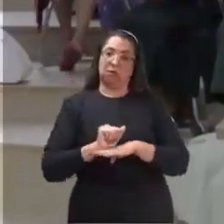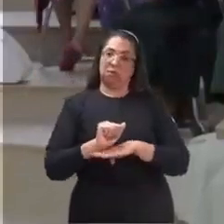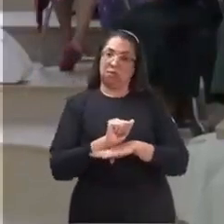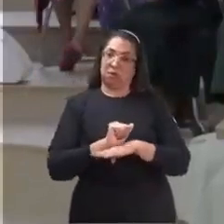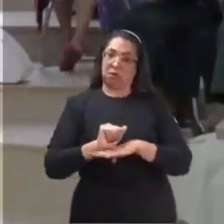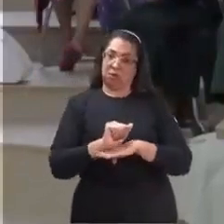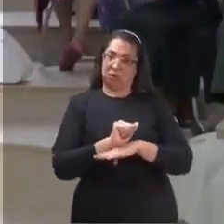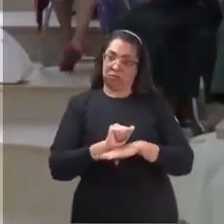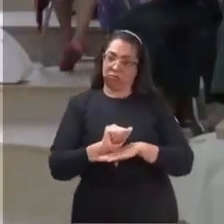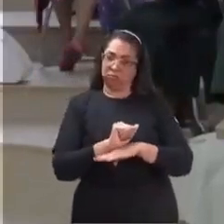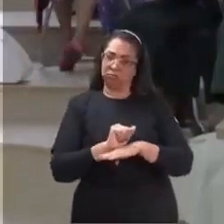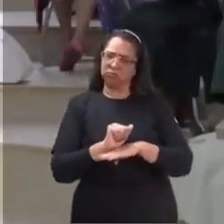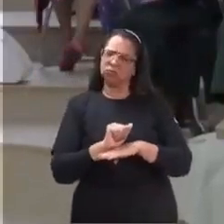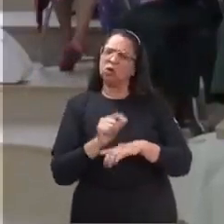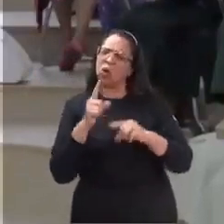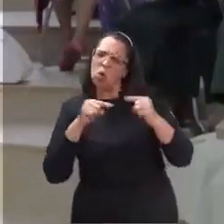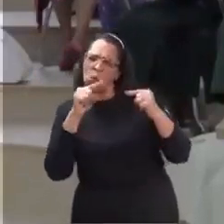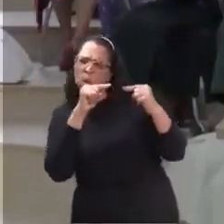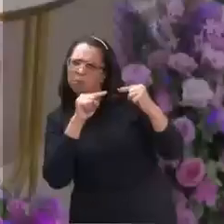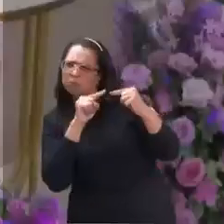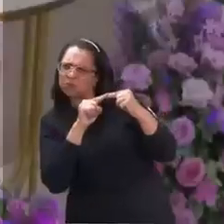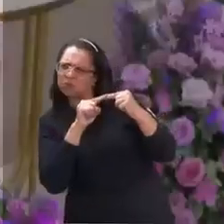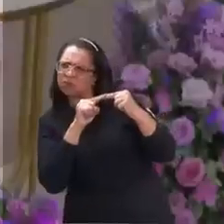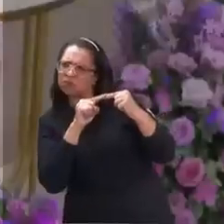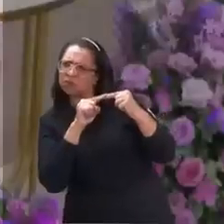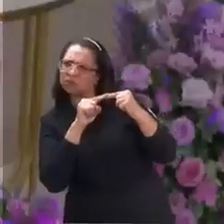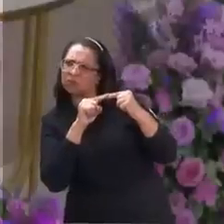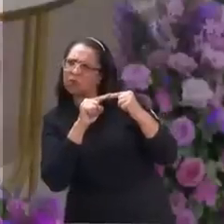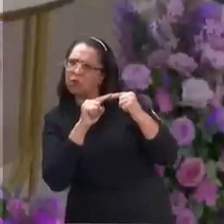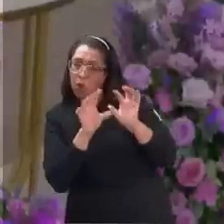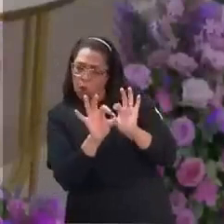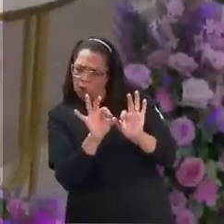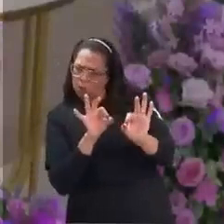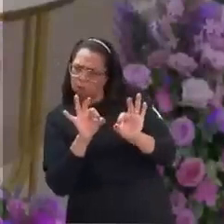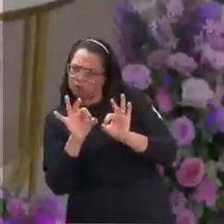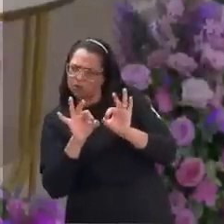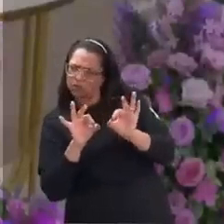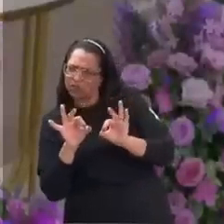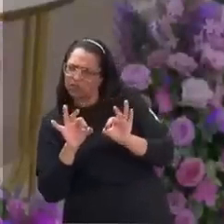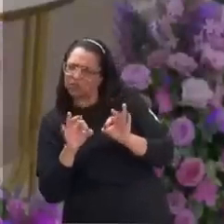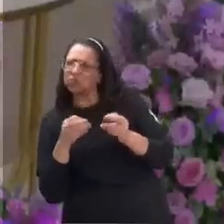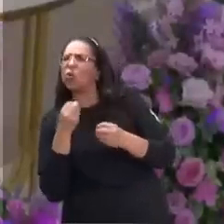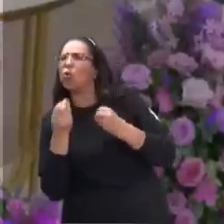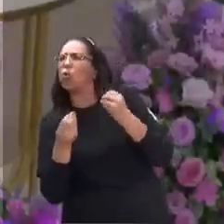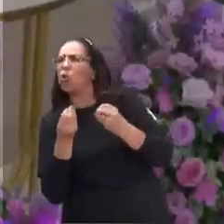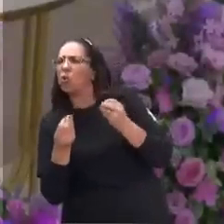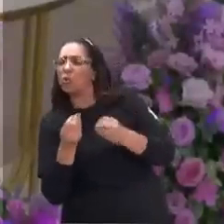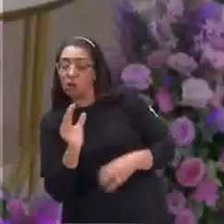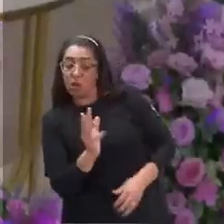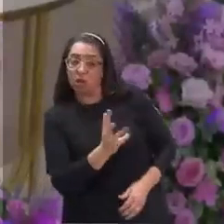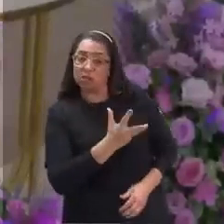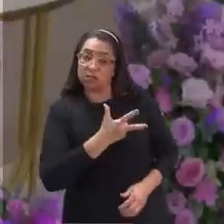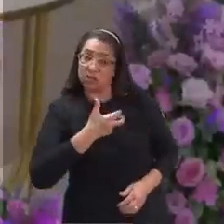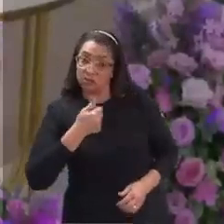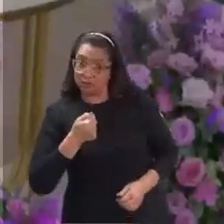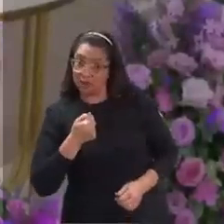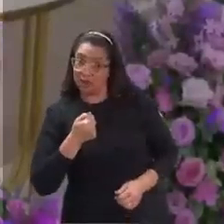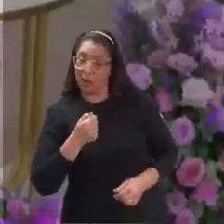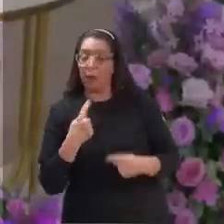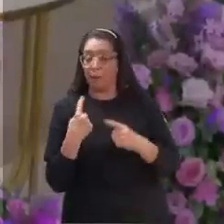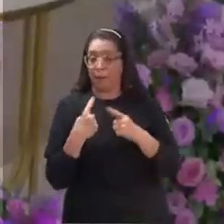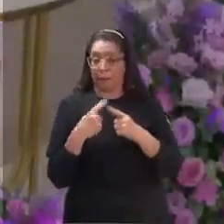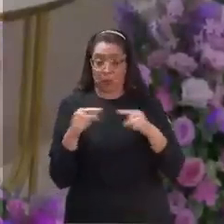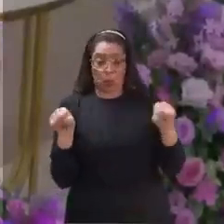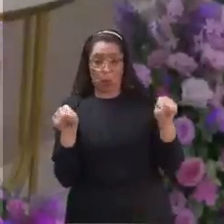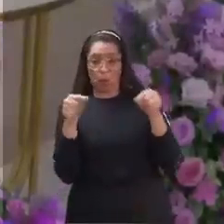objetivo? Estabelecer um projeto espiritual. É por isso que o tema está em Romanos